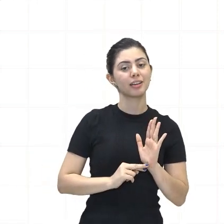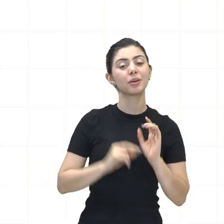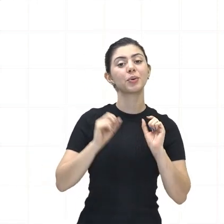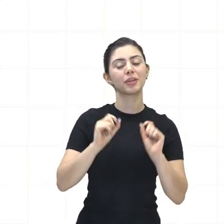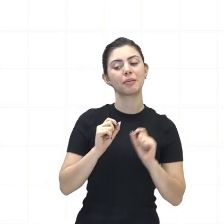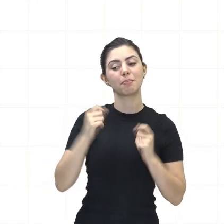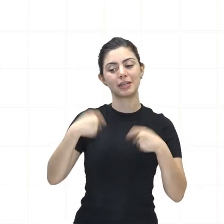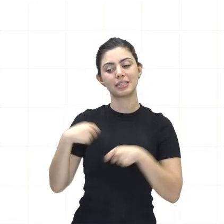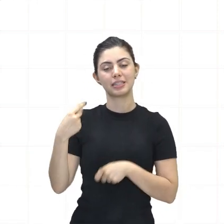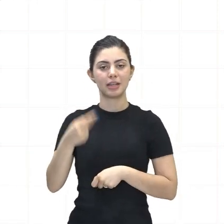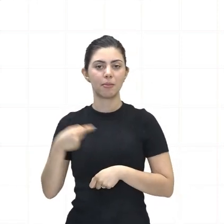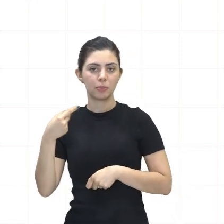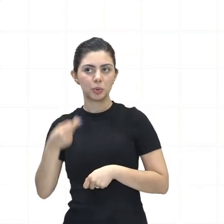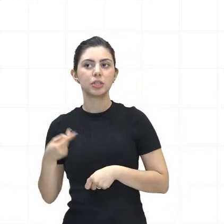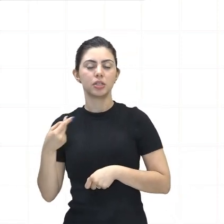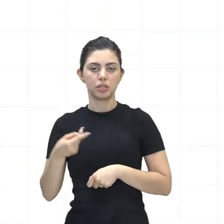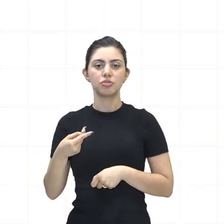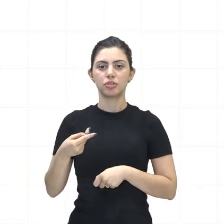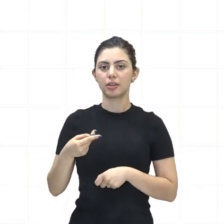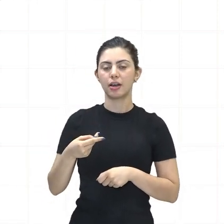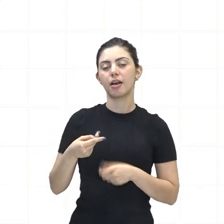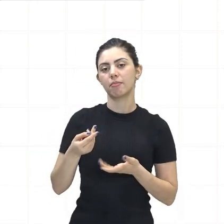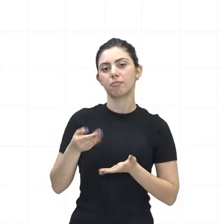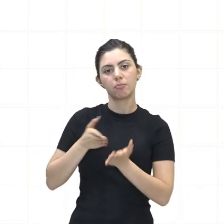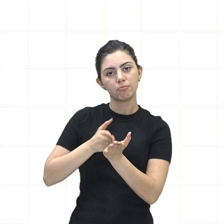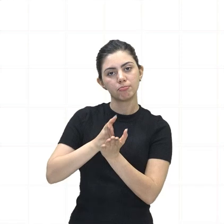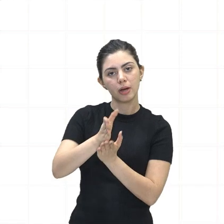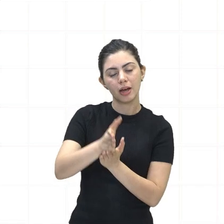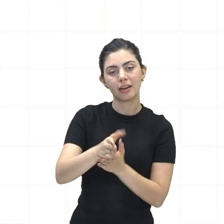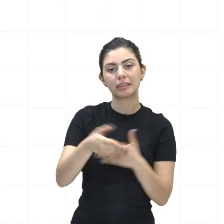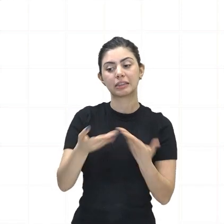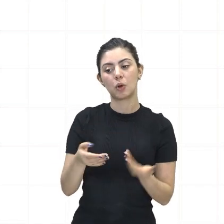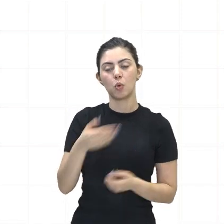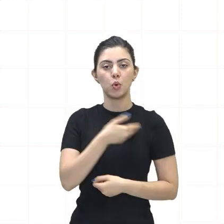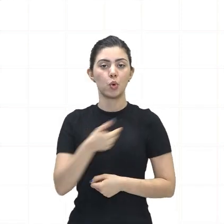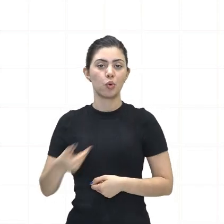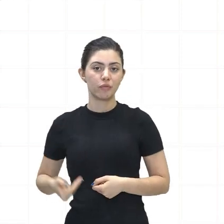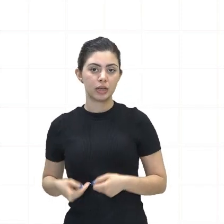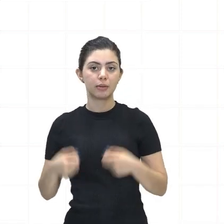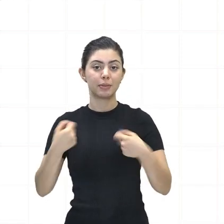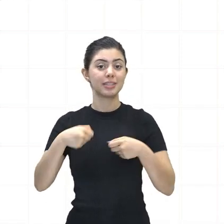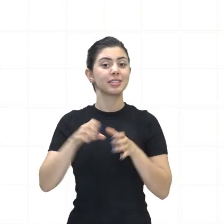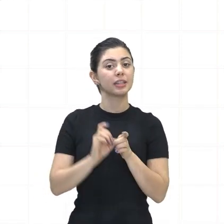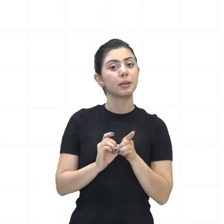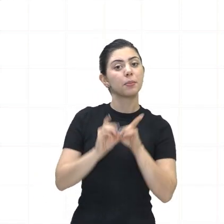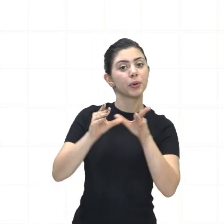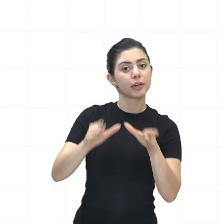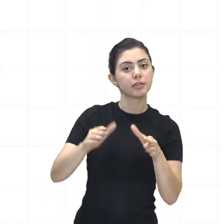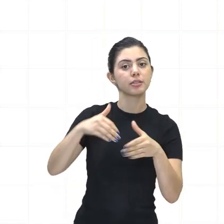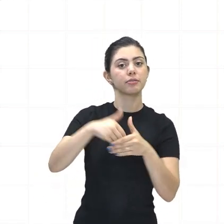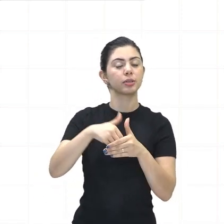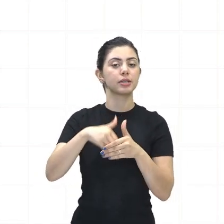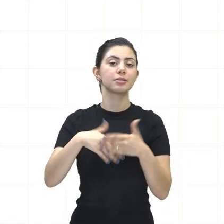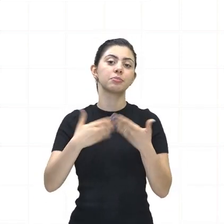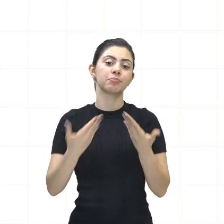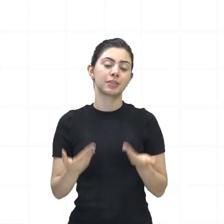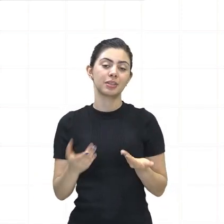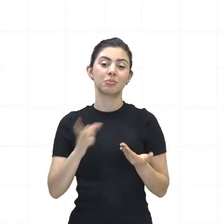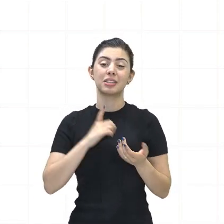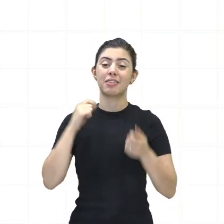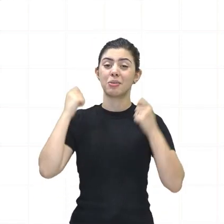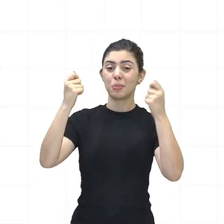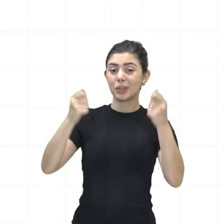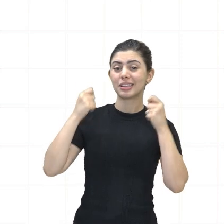tendo muitos problemas com relação ali ao governo, sem eleições democráticas, por exemplo, e isso acabou, muitas